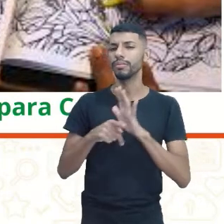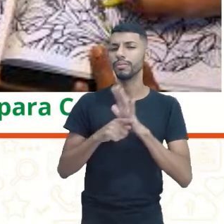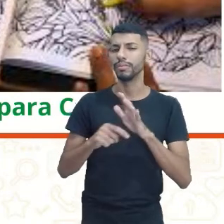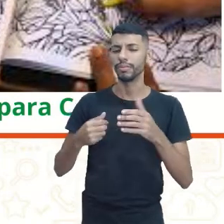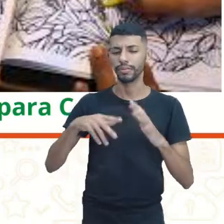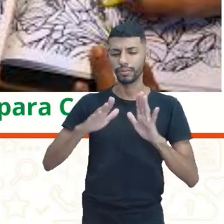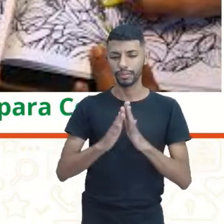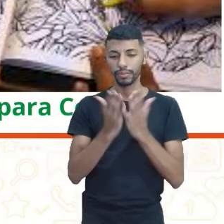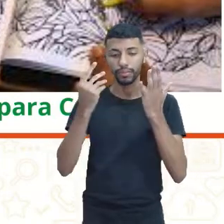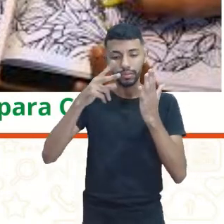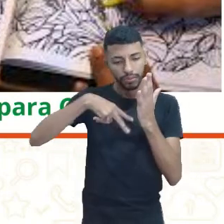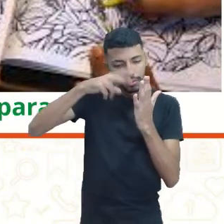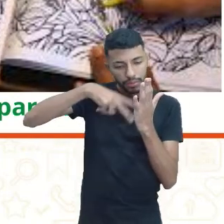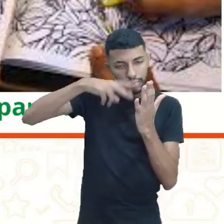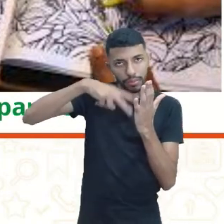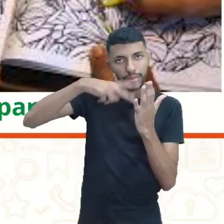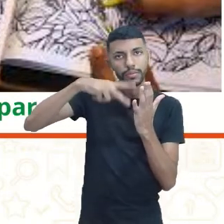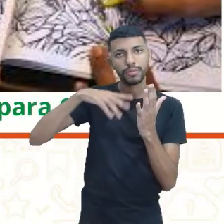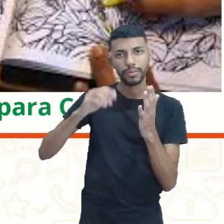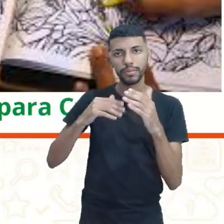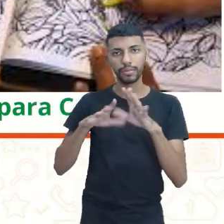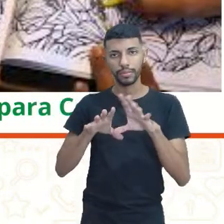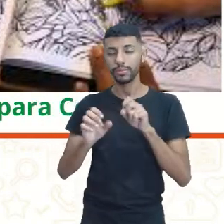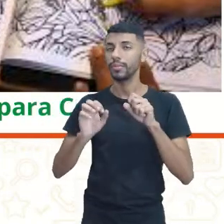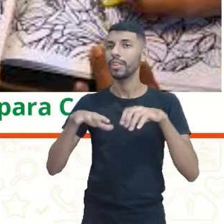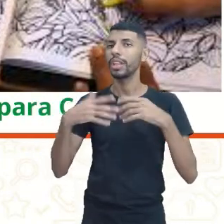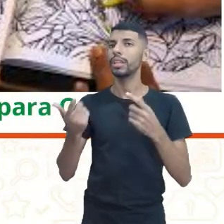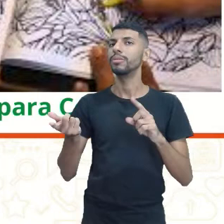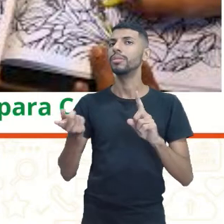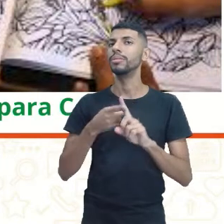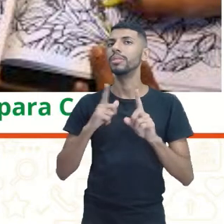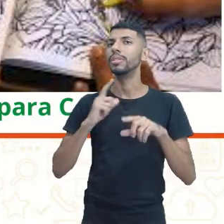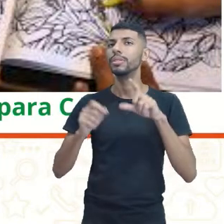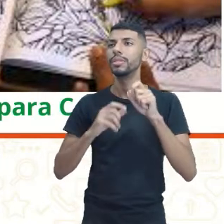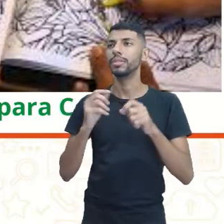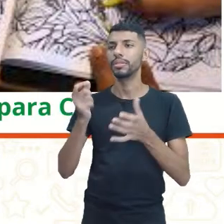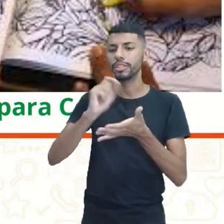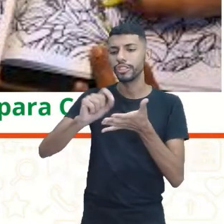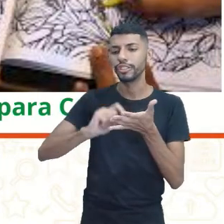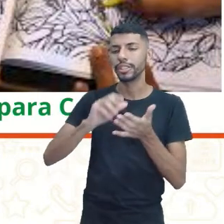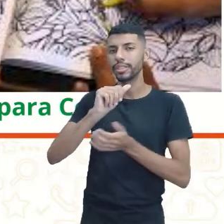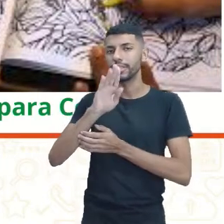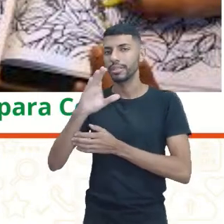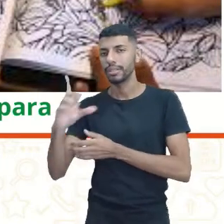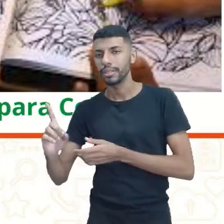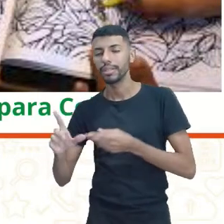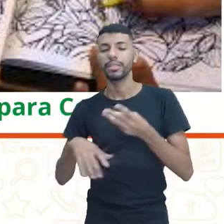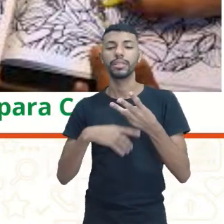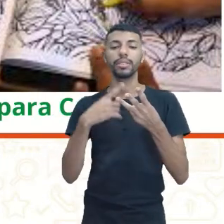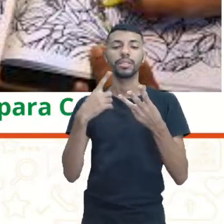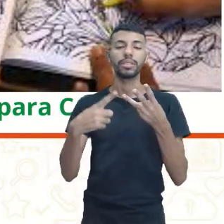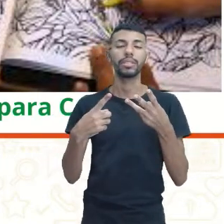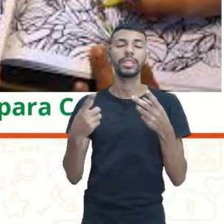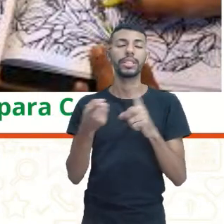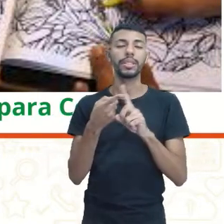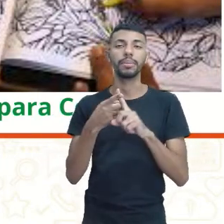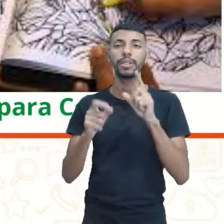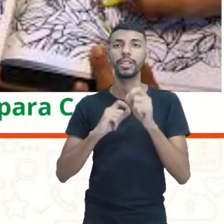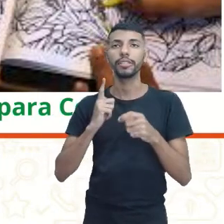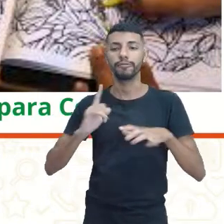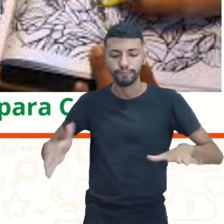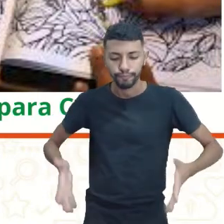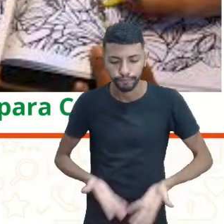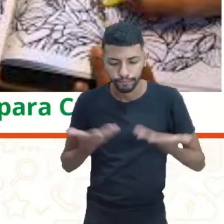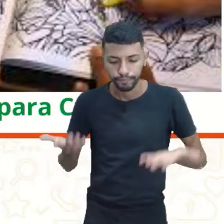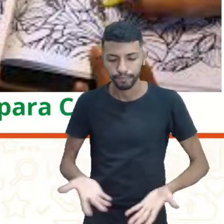do leitor, né? E aí a gente contempla a apropriação do sistema de escrita alfabética, a gente está dando um estímulo para